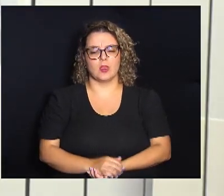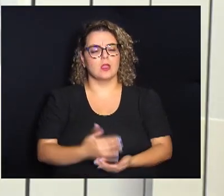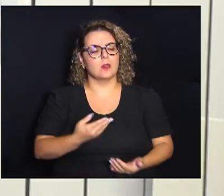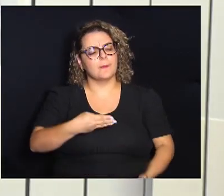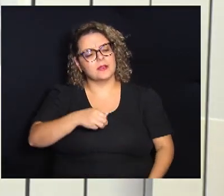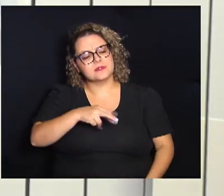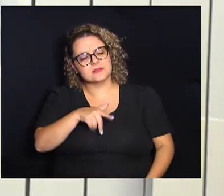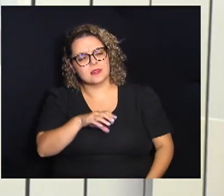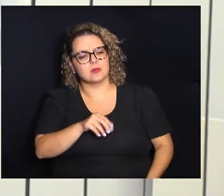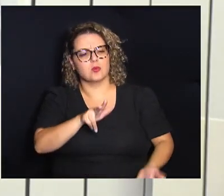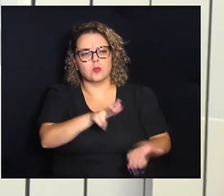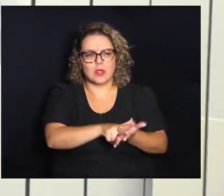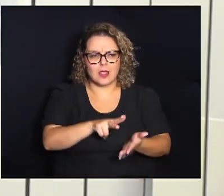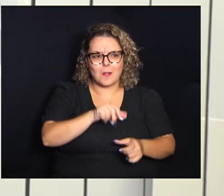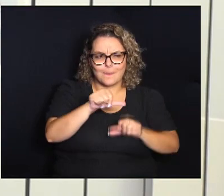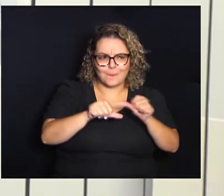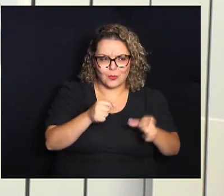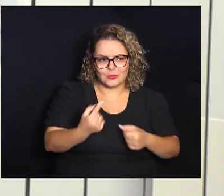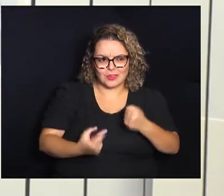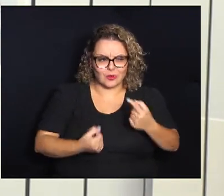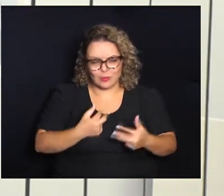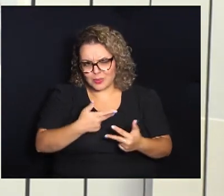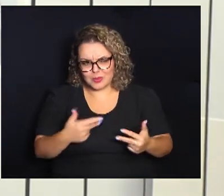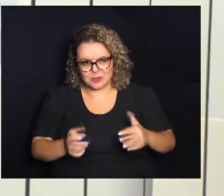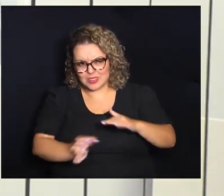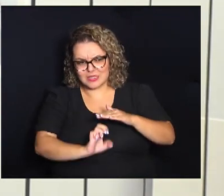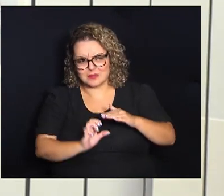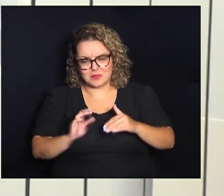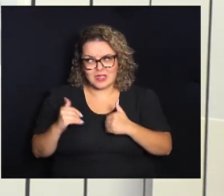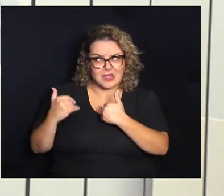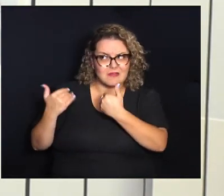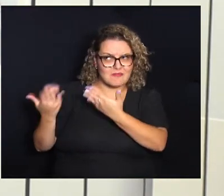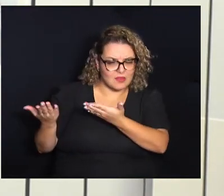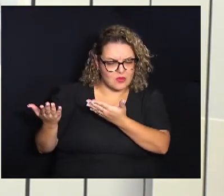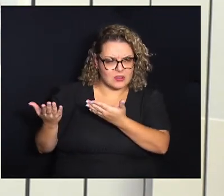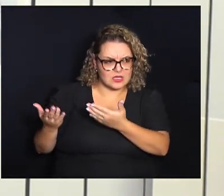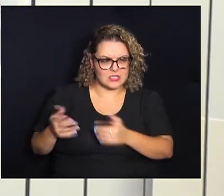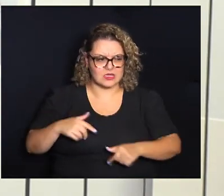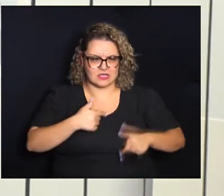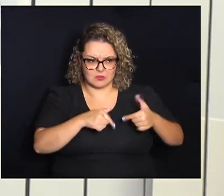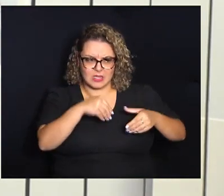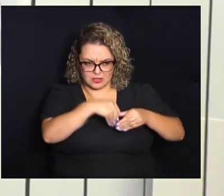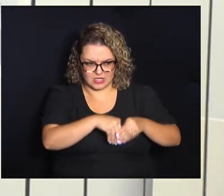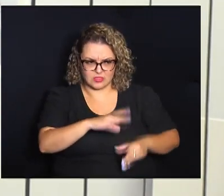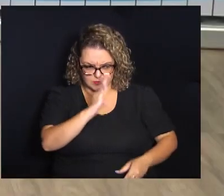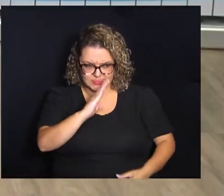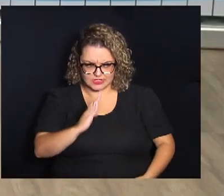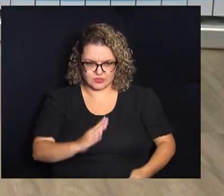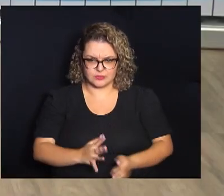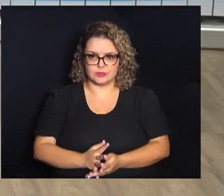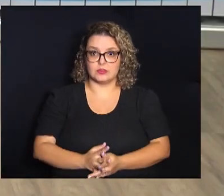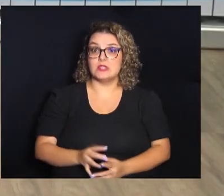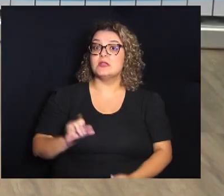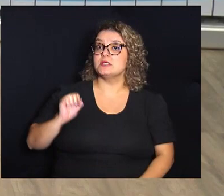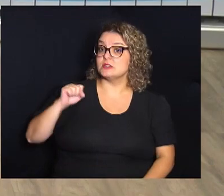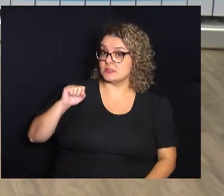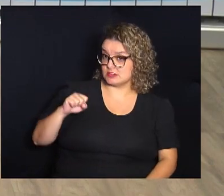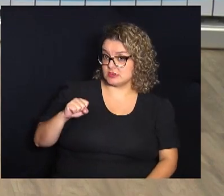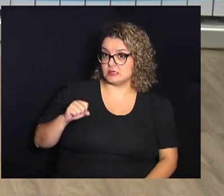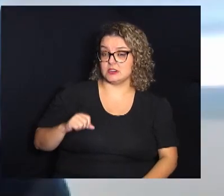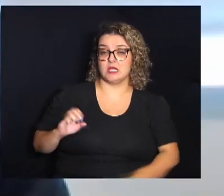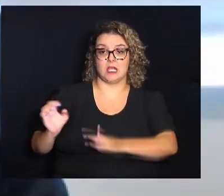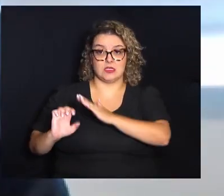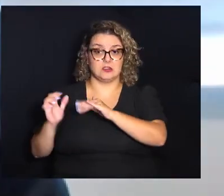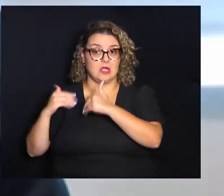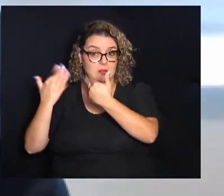regulamentação, muda algo para as empresas estrangeiras que operam no Brasil? Sim, as empresas estrangeiras